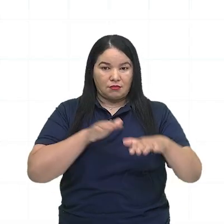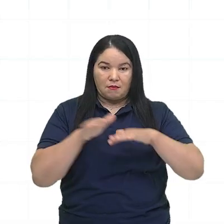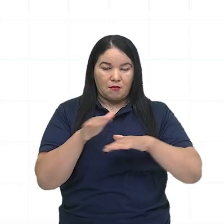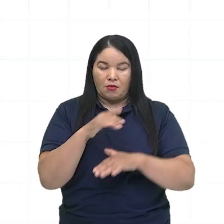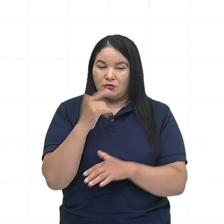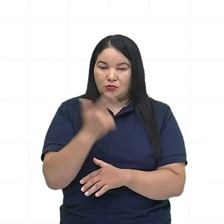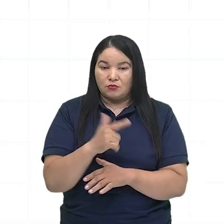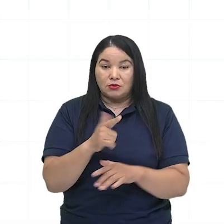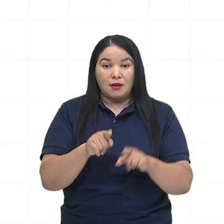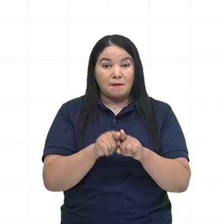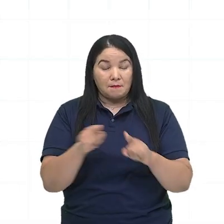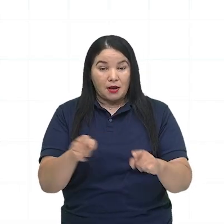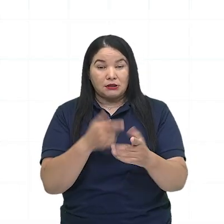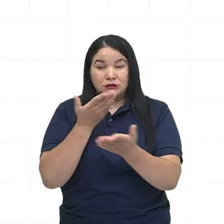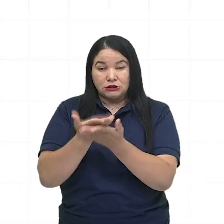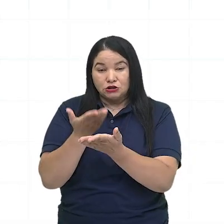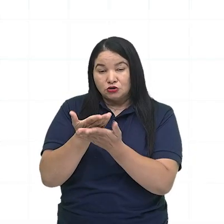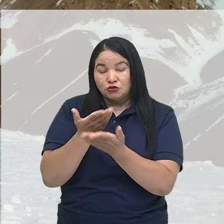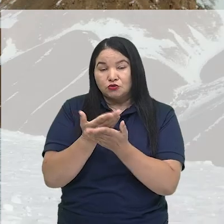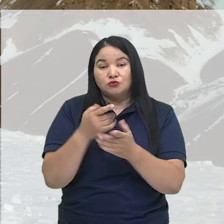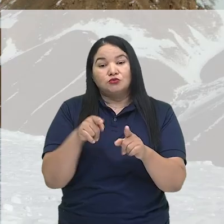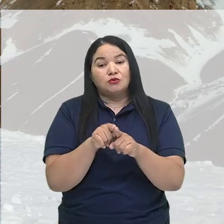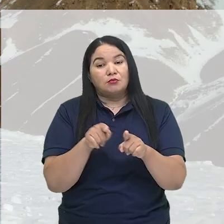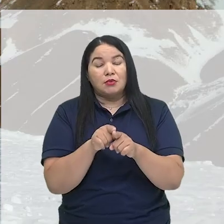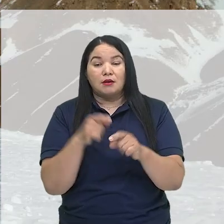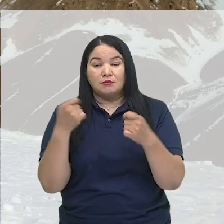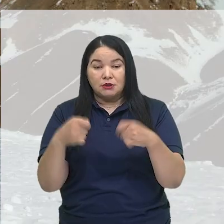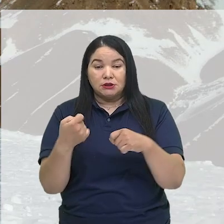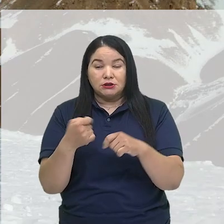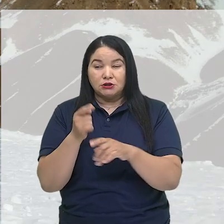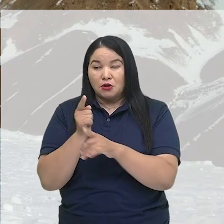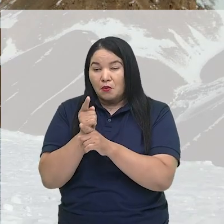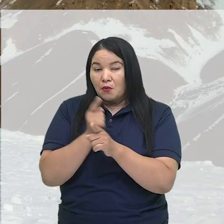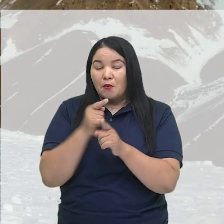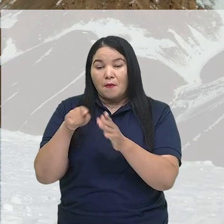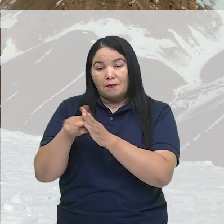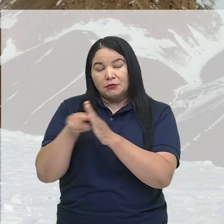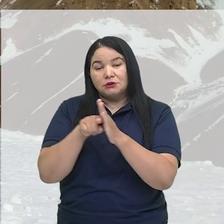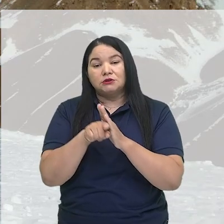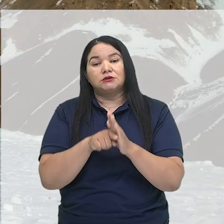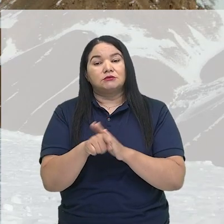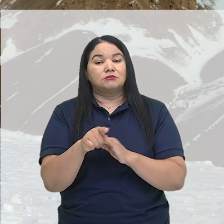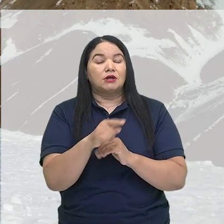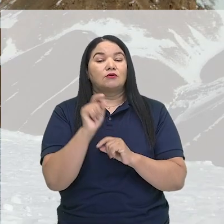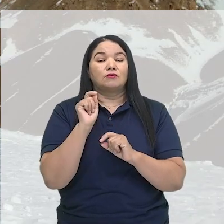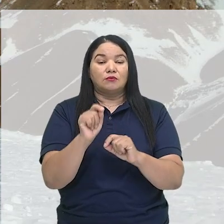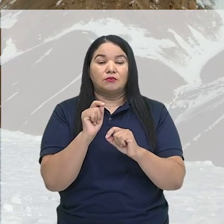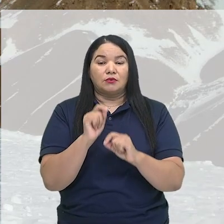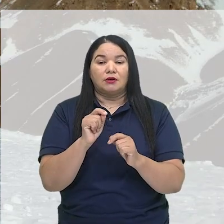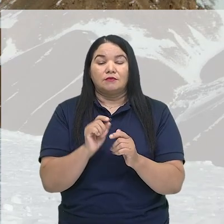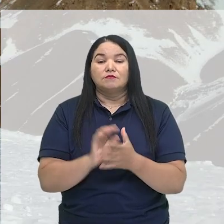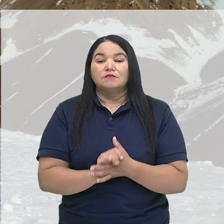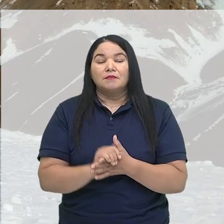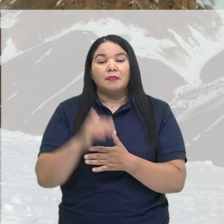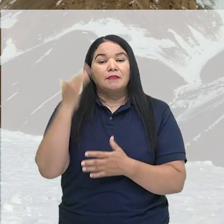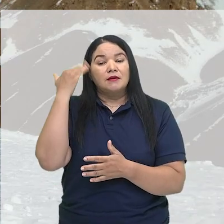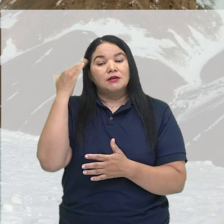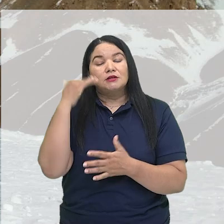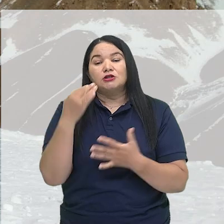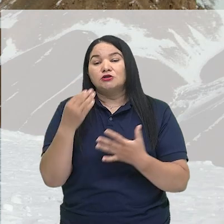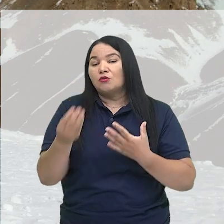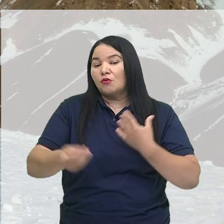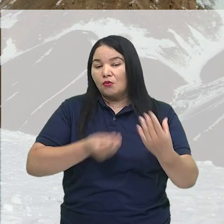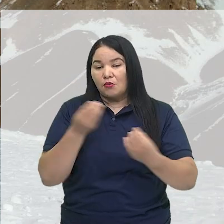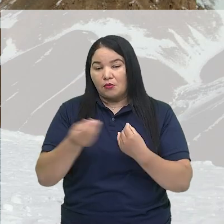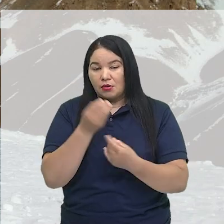aí, vários estudos e monitoramentos devem ser feitos para que isso possa ser, então, entendido como